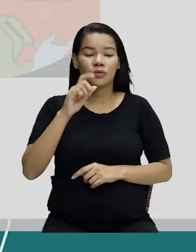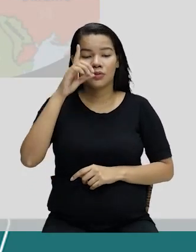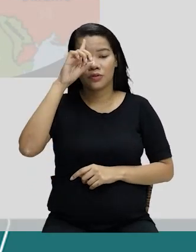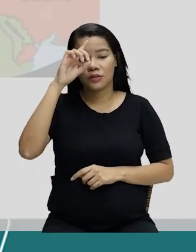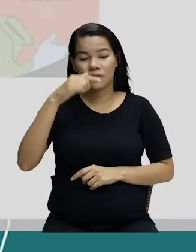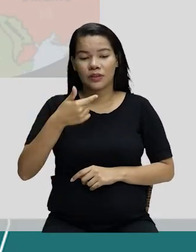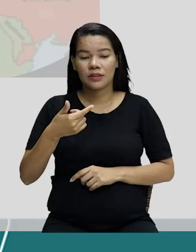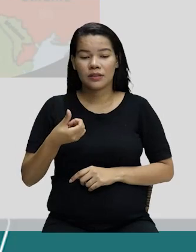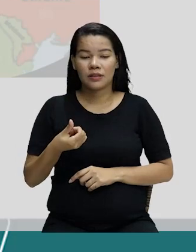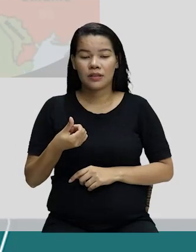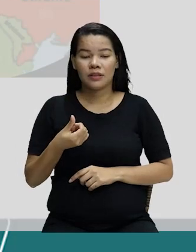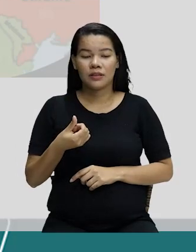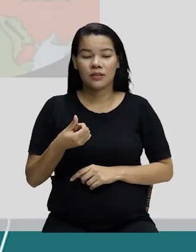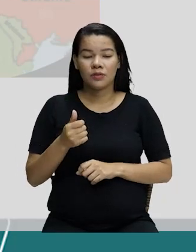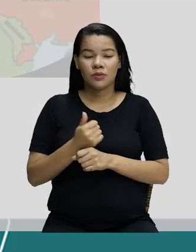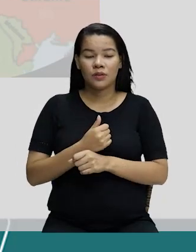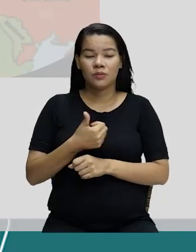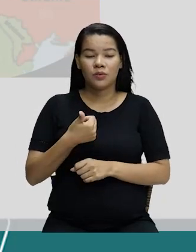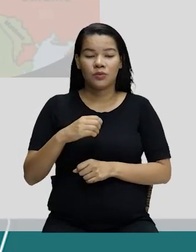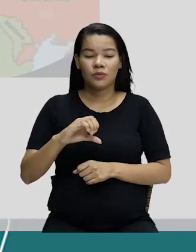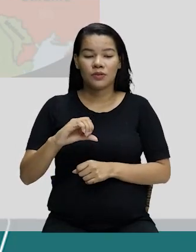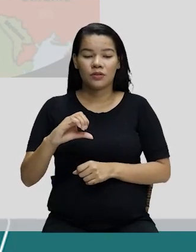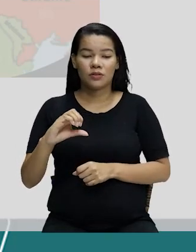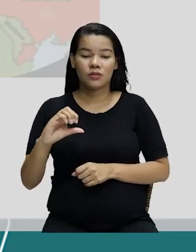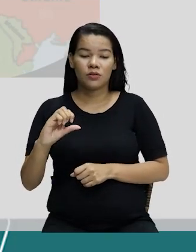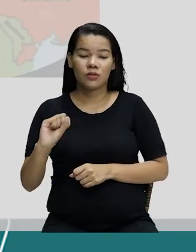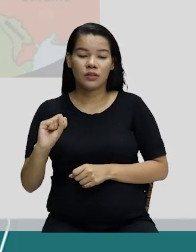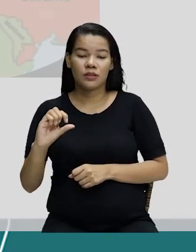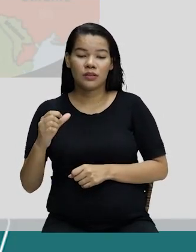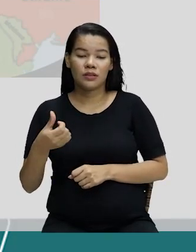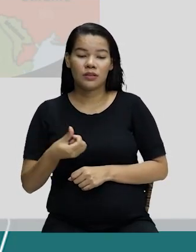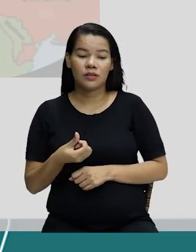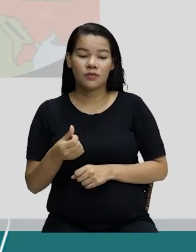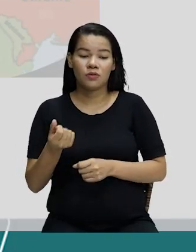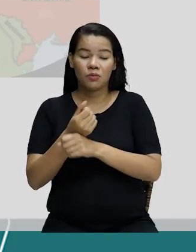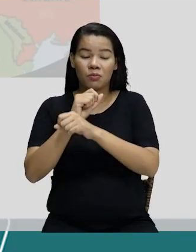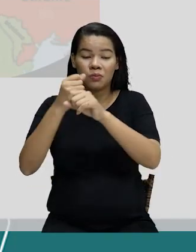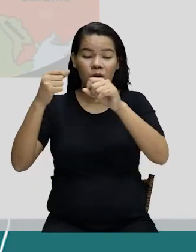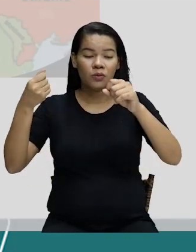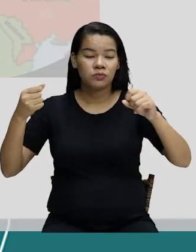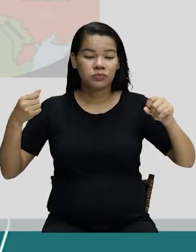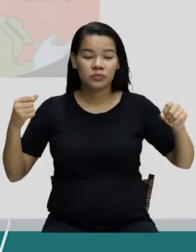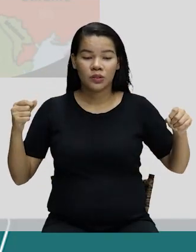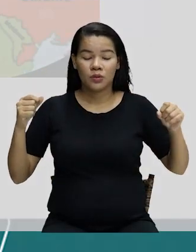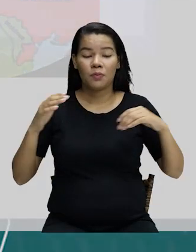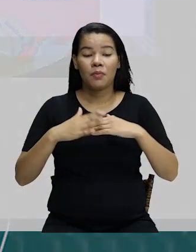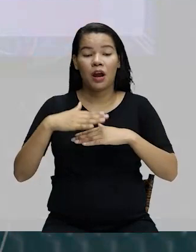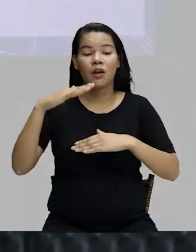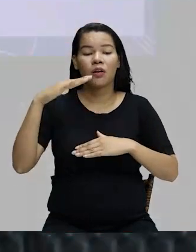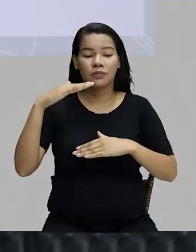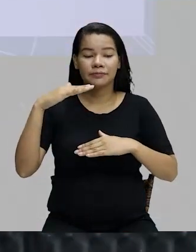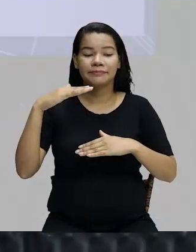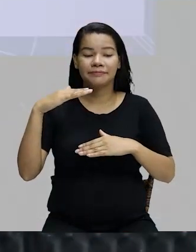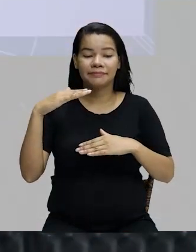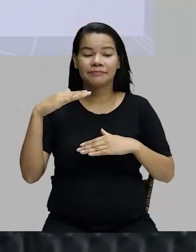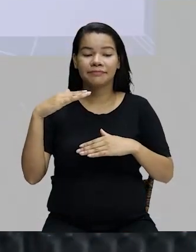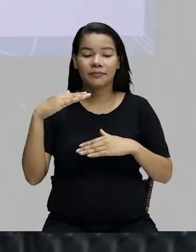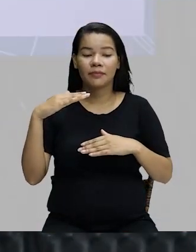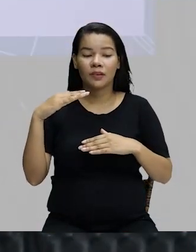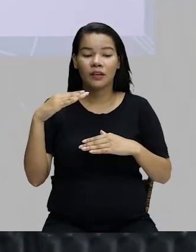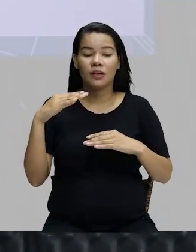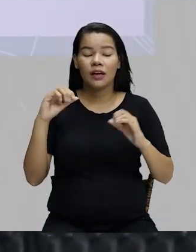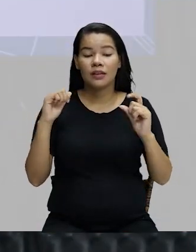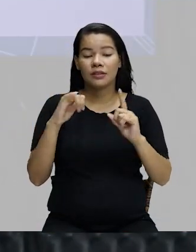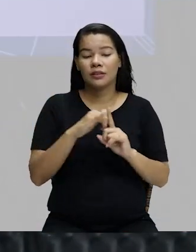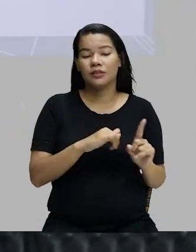maior acidente nuclear da história, certo? Bom, a sua localização. Esse reator